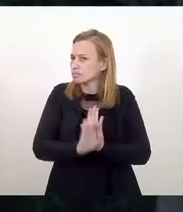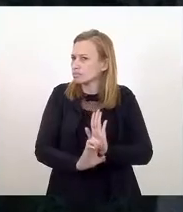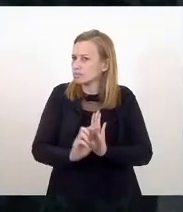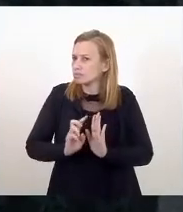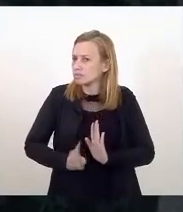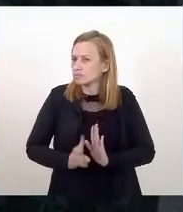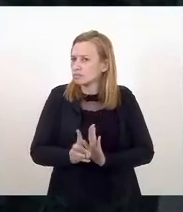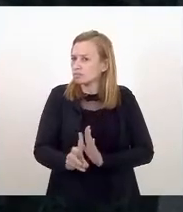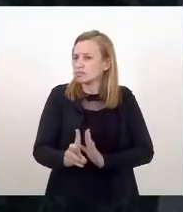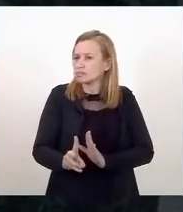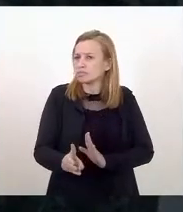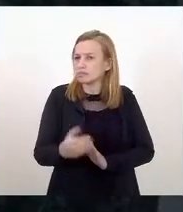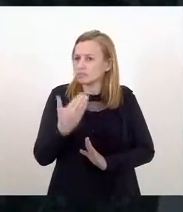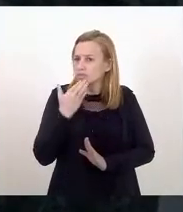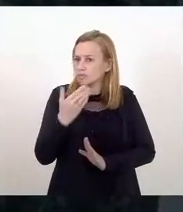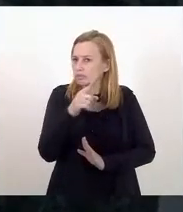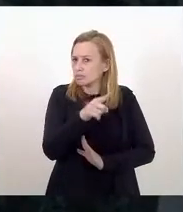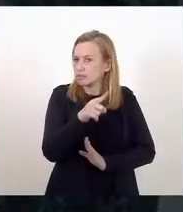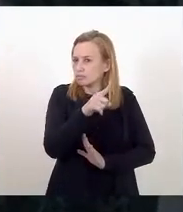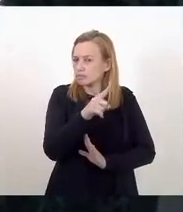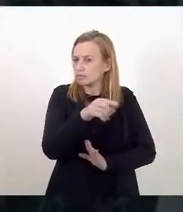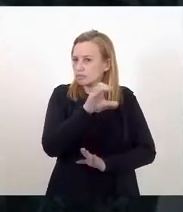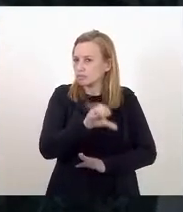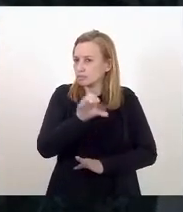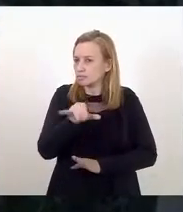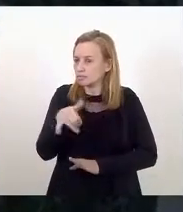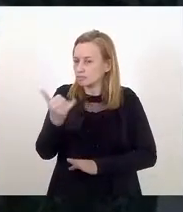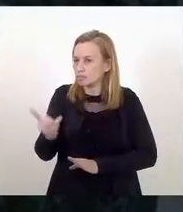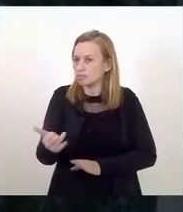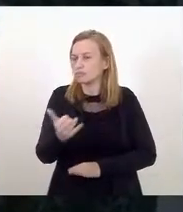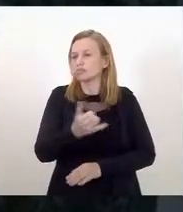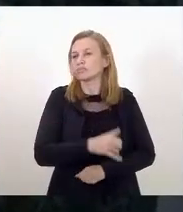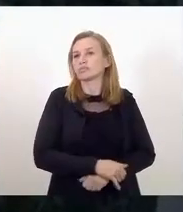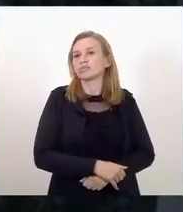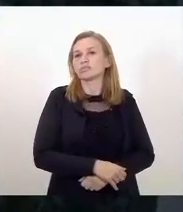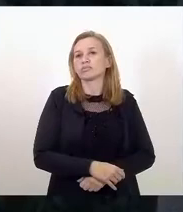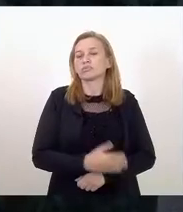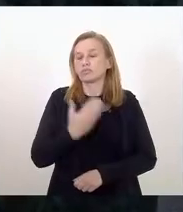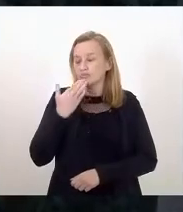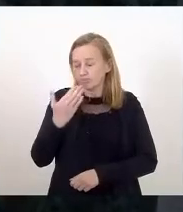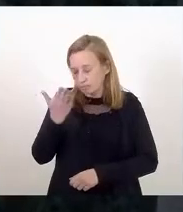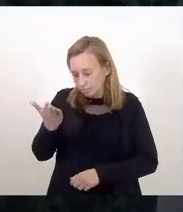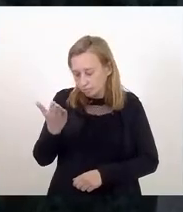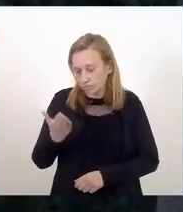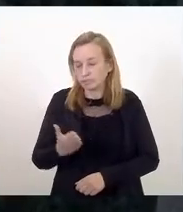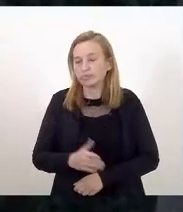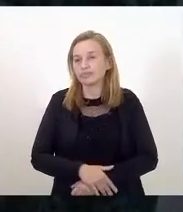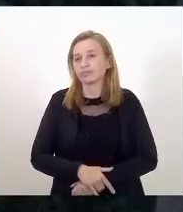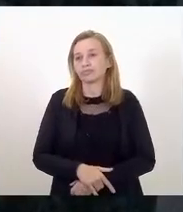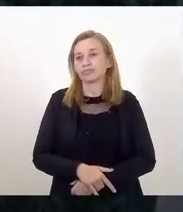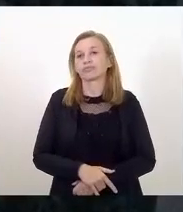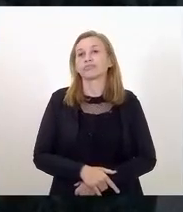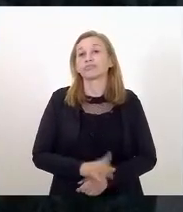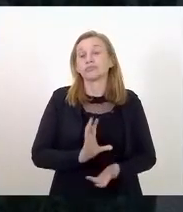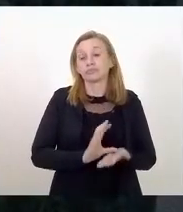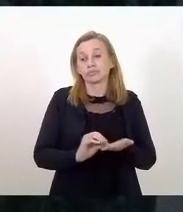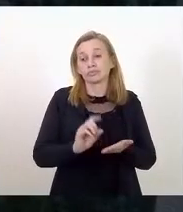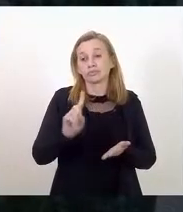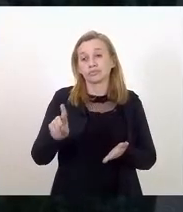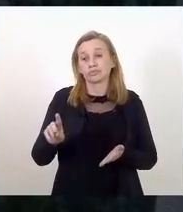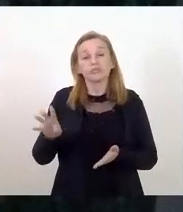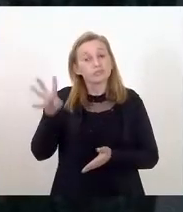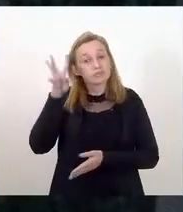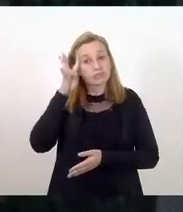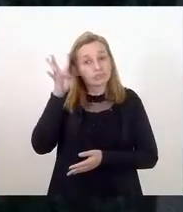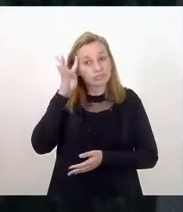o que está determinado pela CCJ. Então, a gente está solicitando que ele venha à pauta a partir de